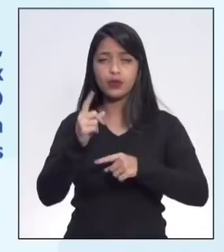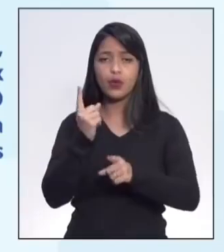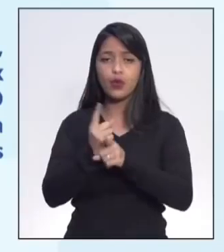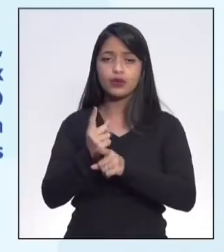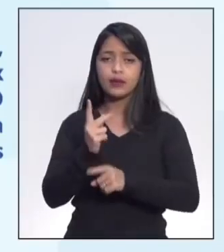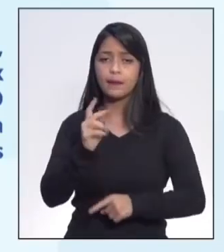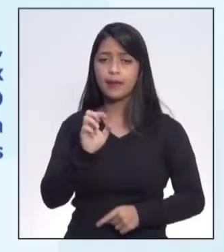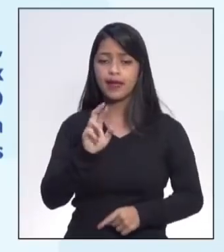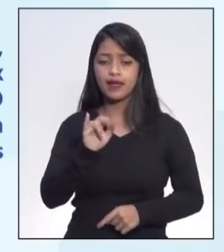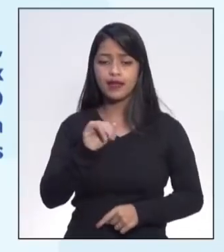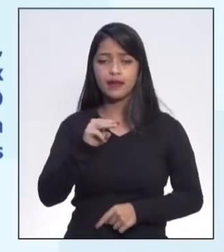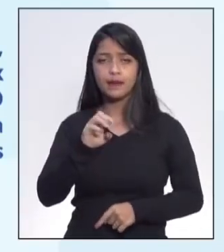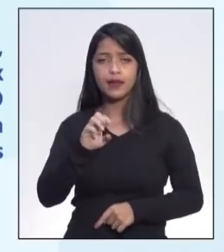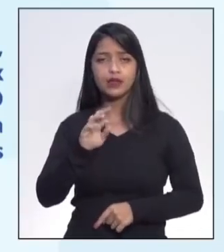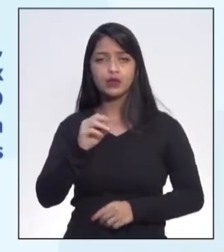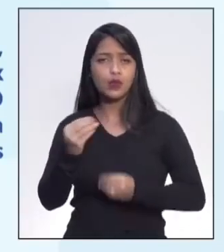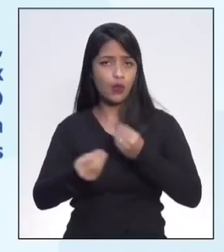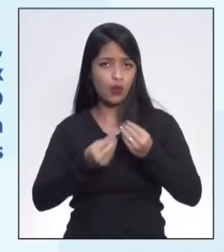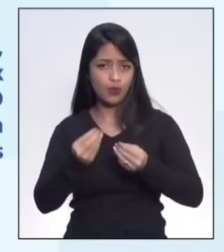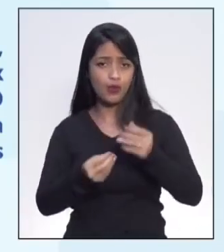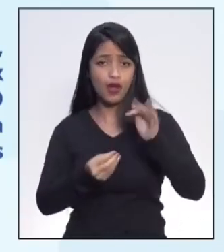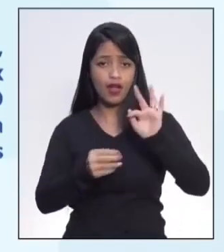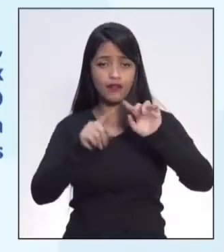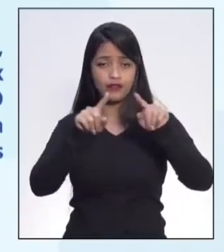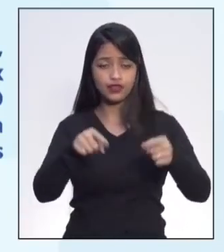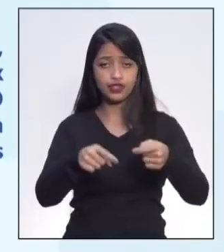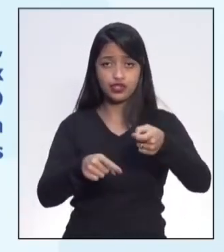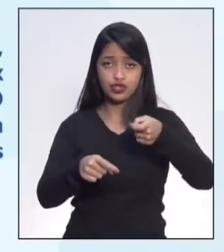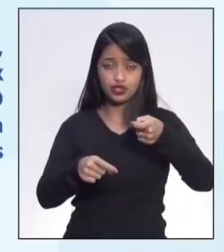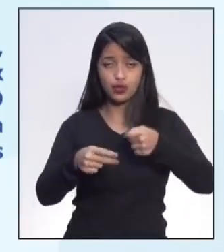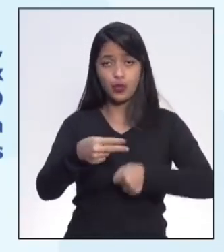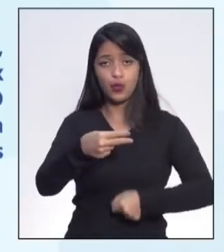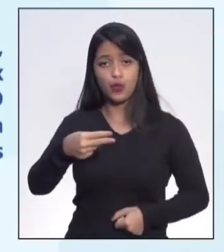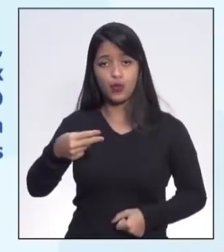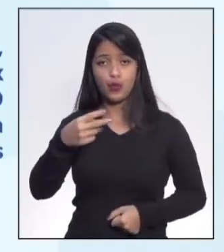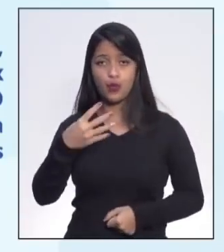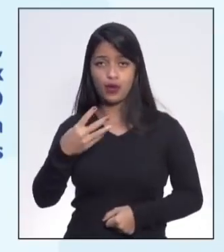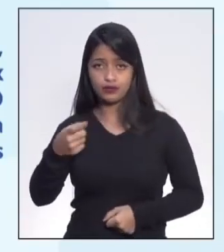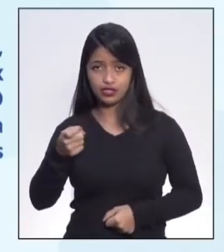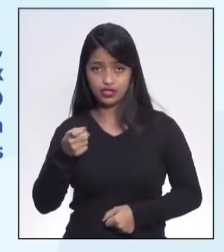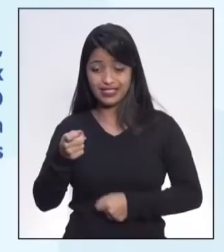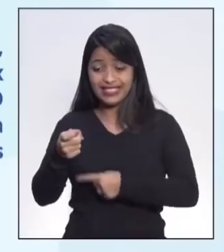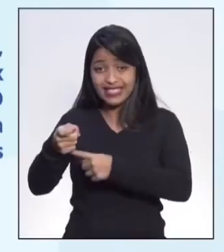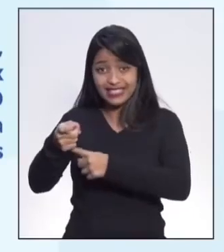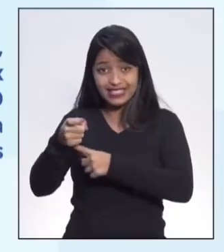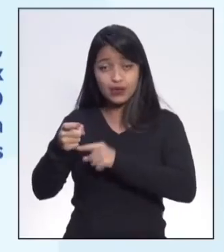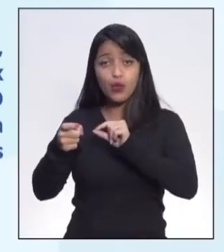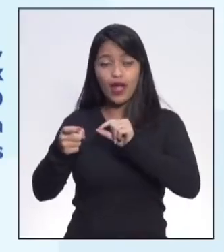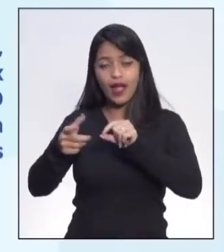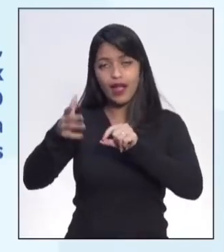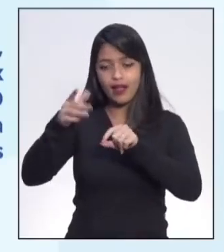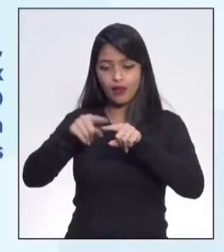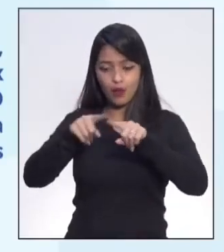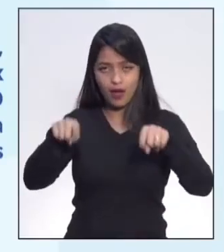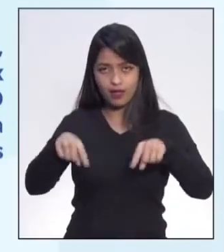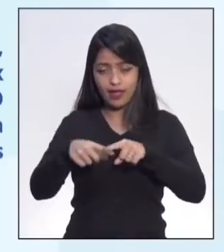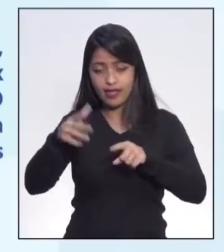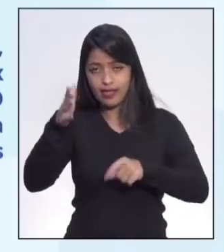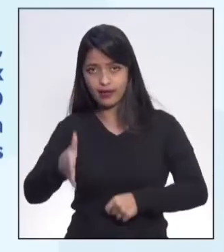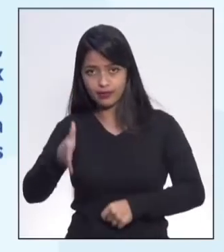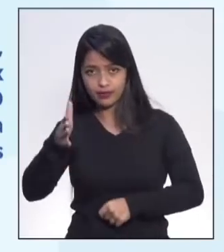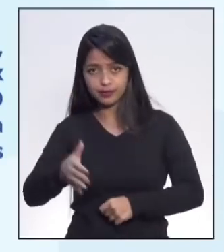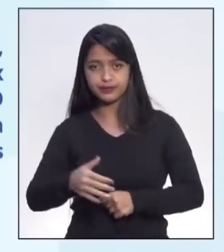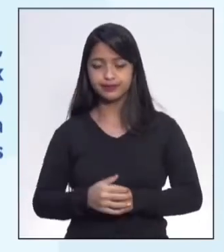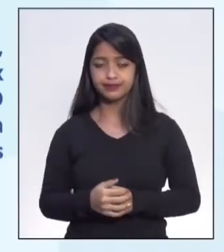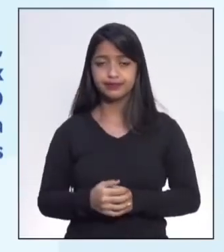a 4x, onde x é a medida do lado. O gráfico dessa função é uma reta com